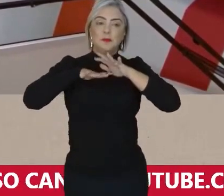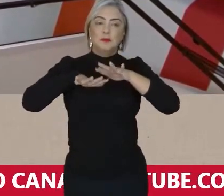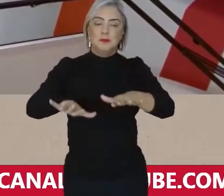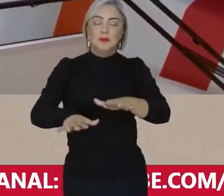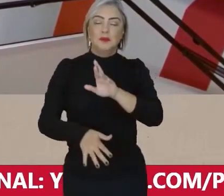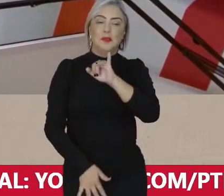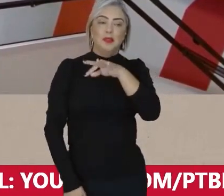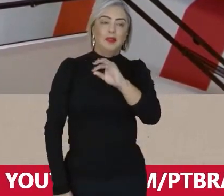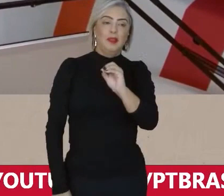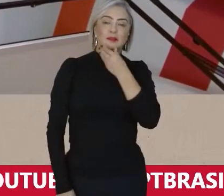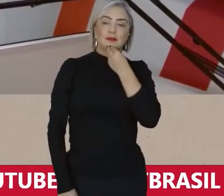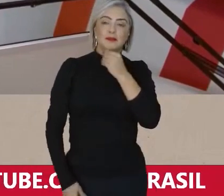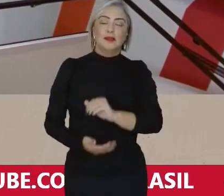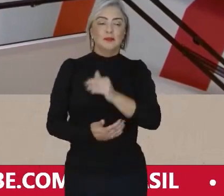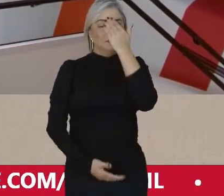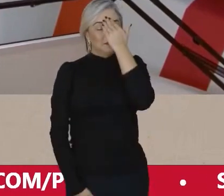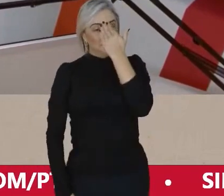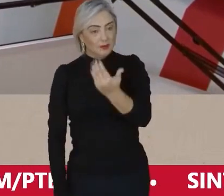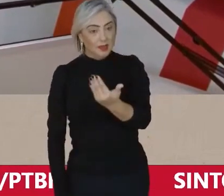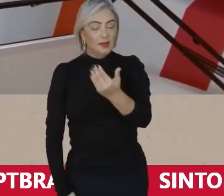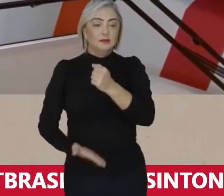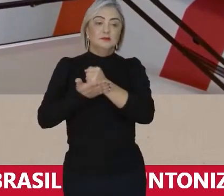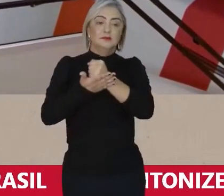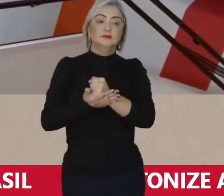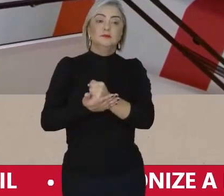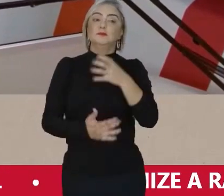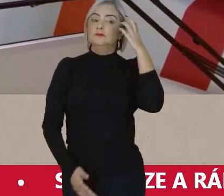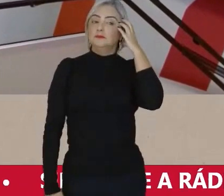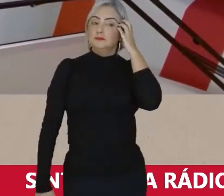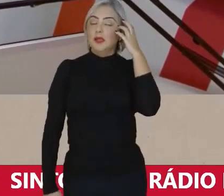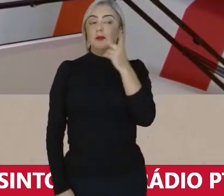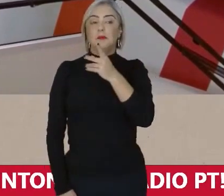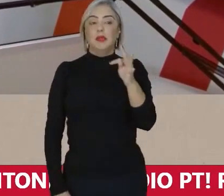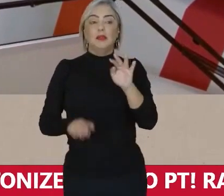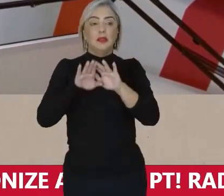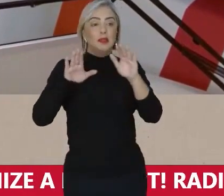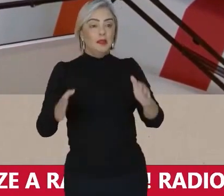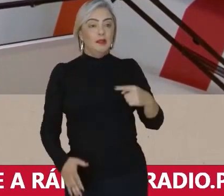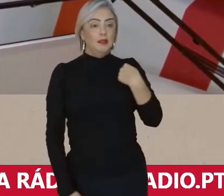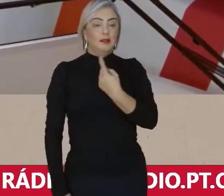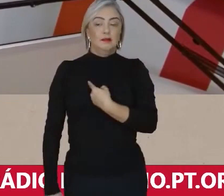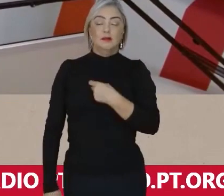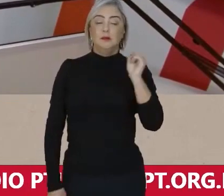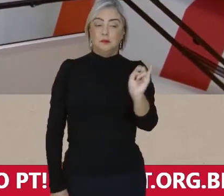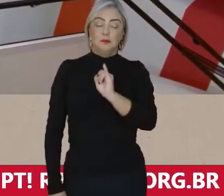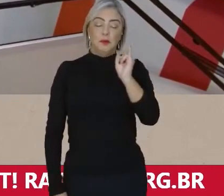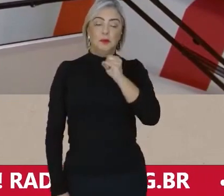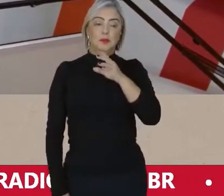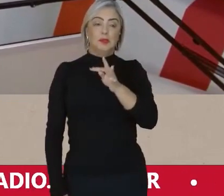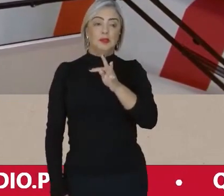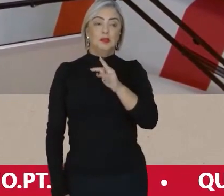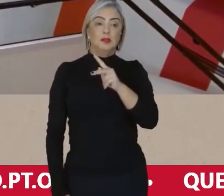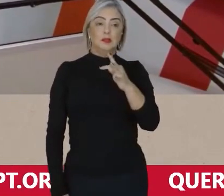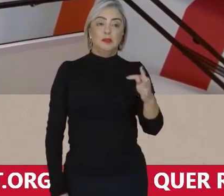viu, Renato? Bom dia. Beleza, muito obrigado aí pelo apoio da Rádio PT, das nossas bancadas, né? Importante que o